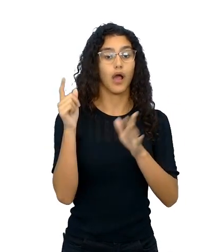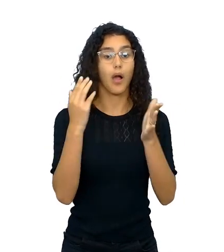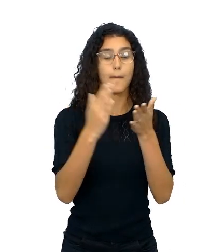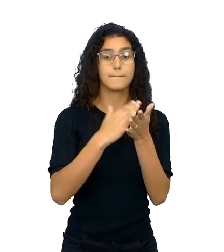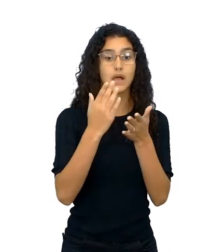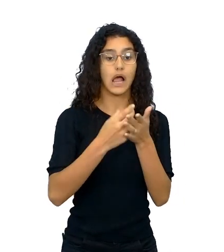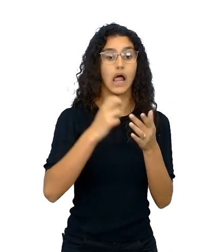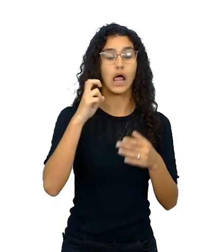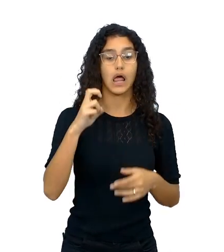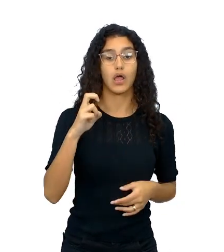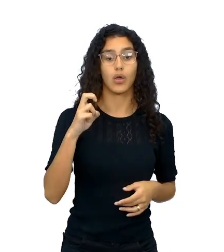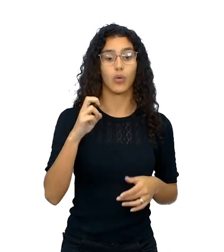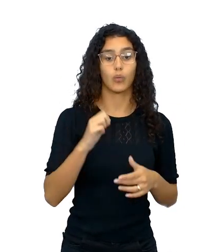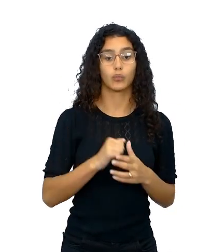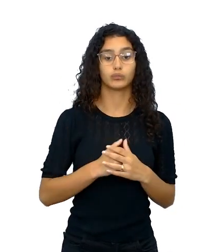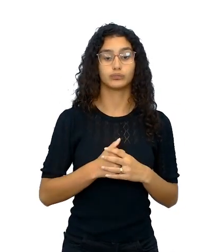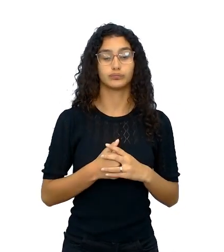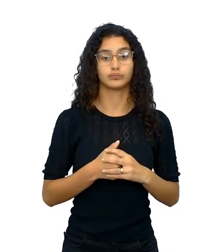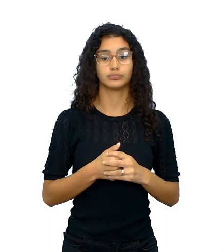página